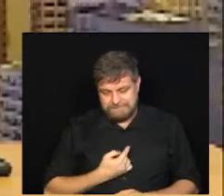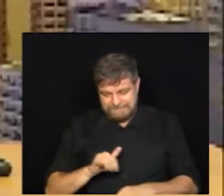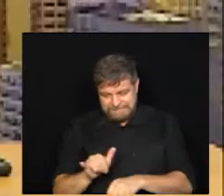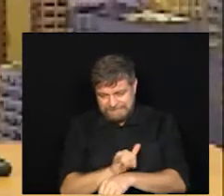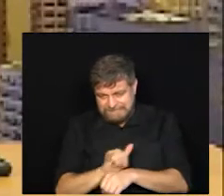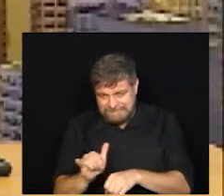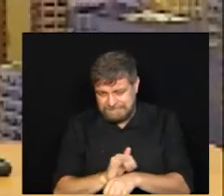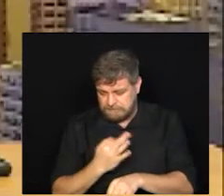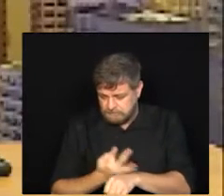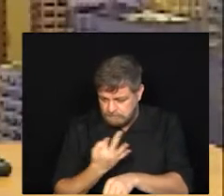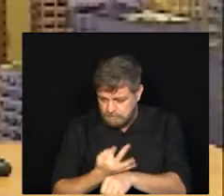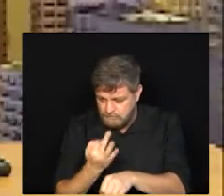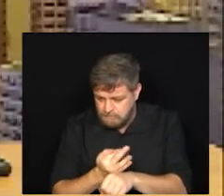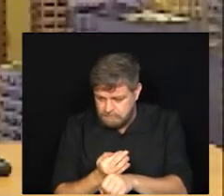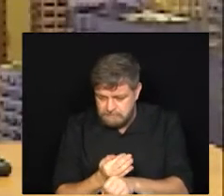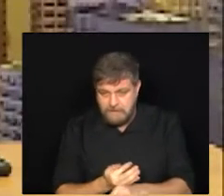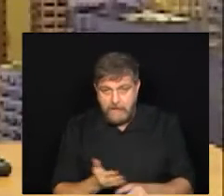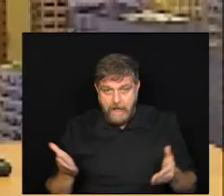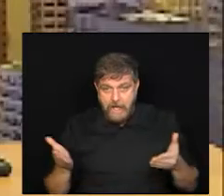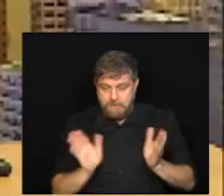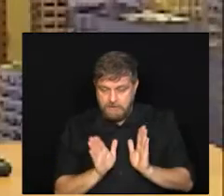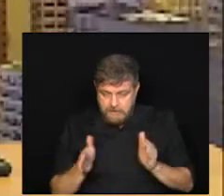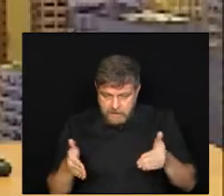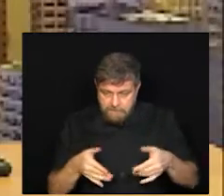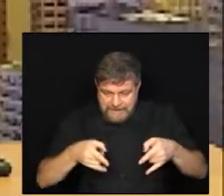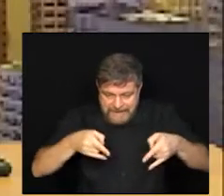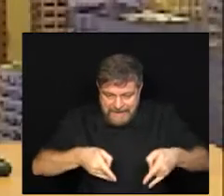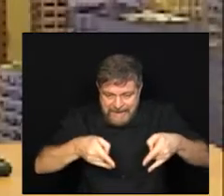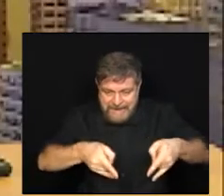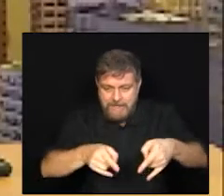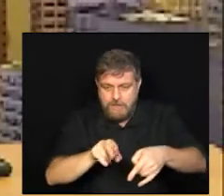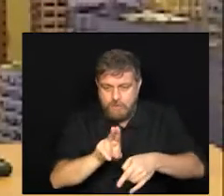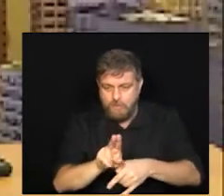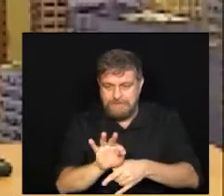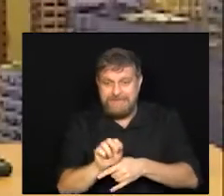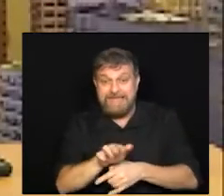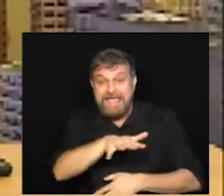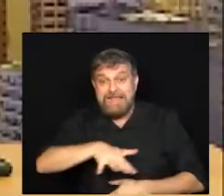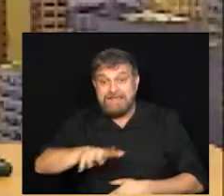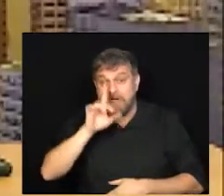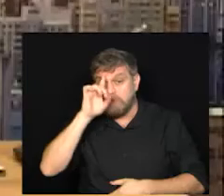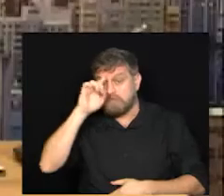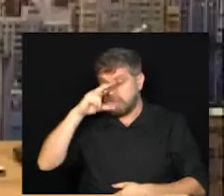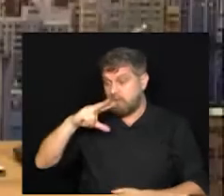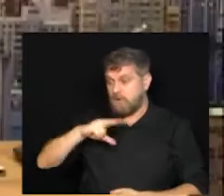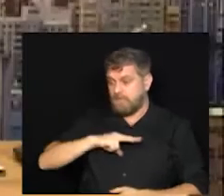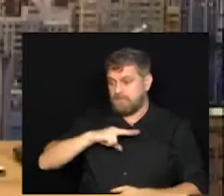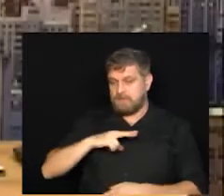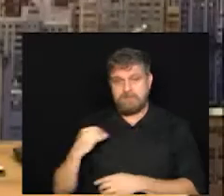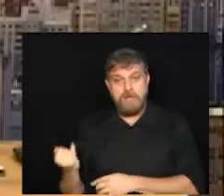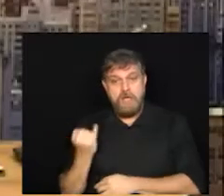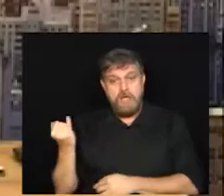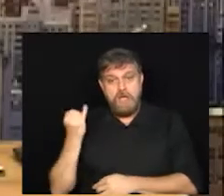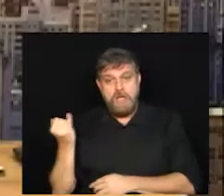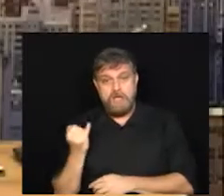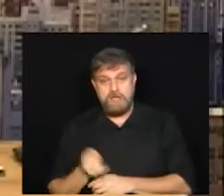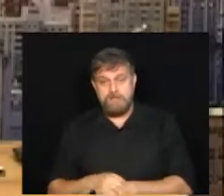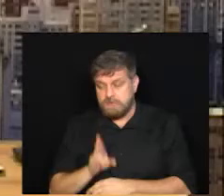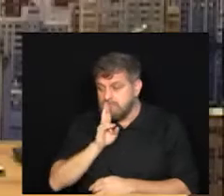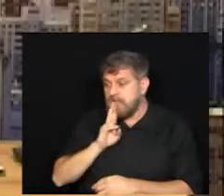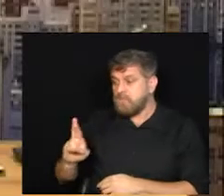nesse momento, em relação a leitos de UTI, está sendo no sistema privado. É importante ressaltar essa pergunta,